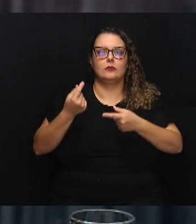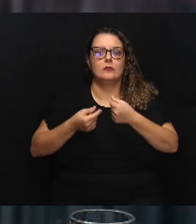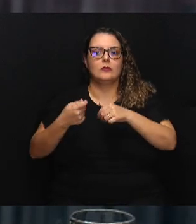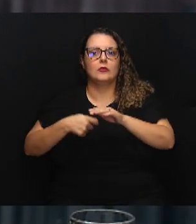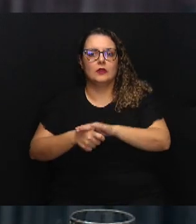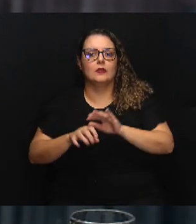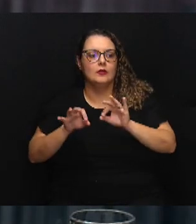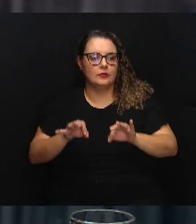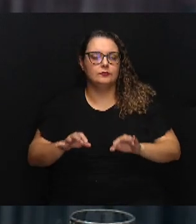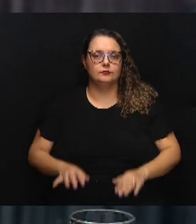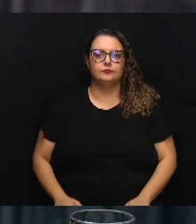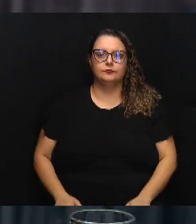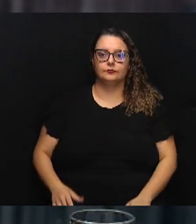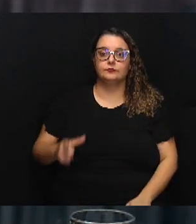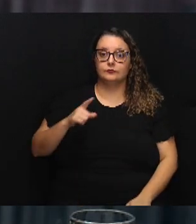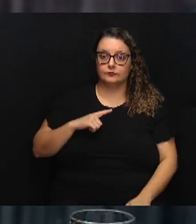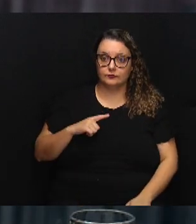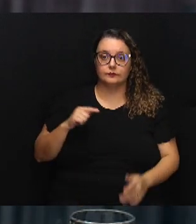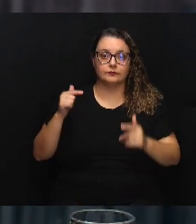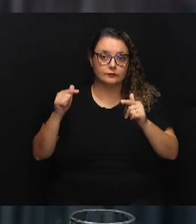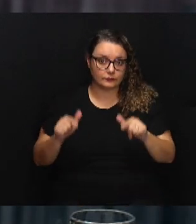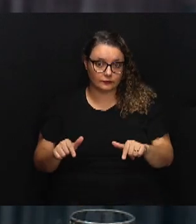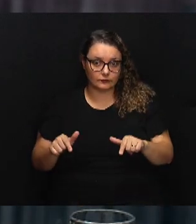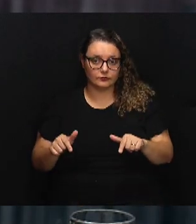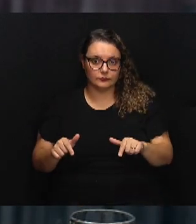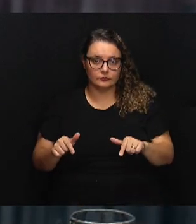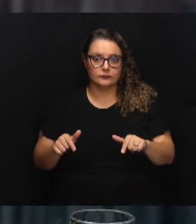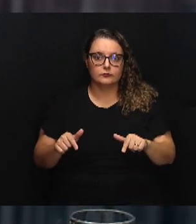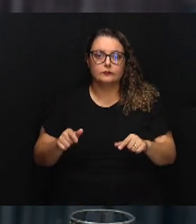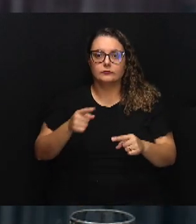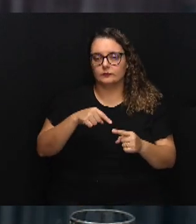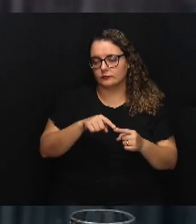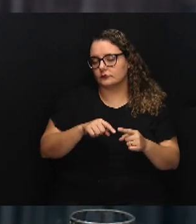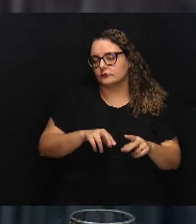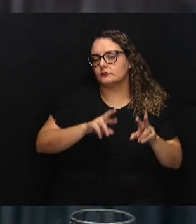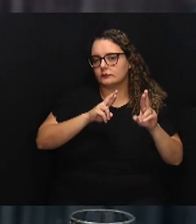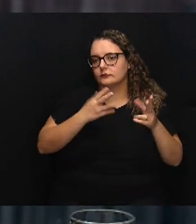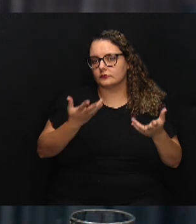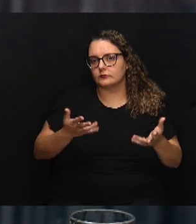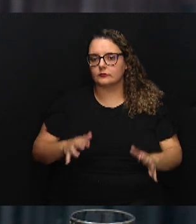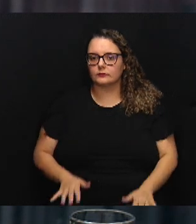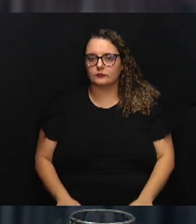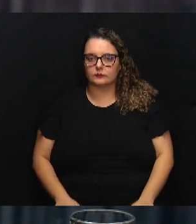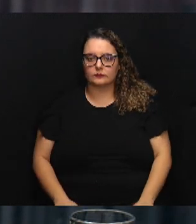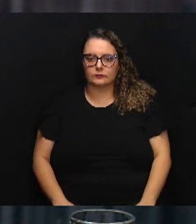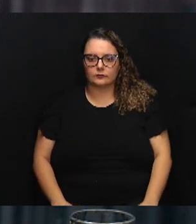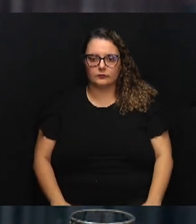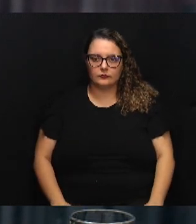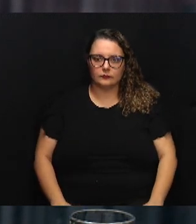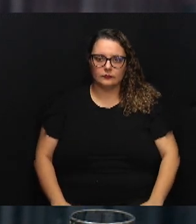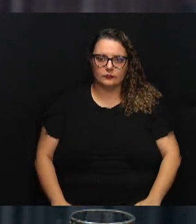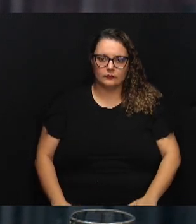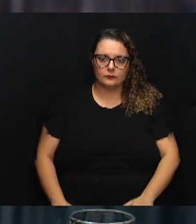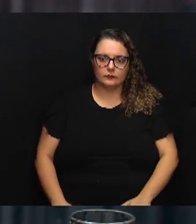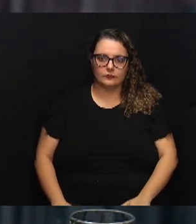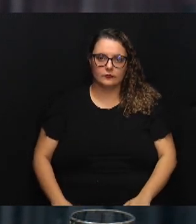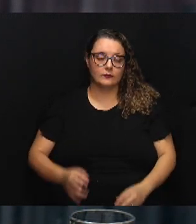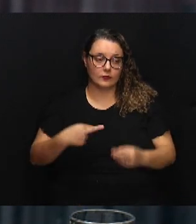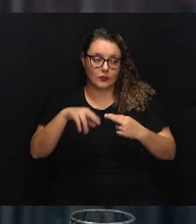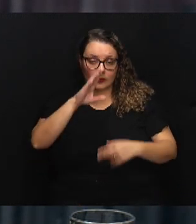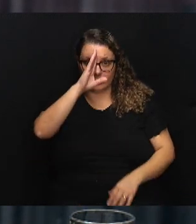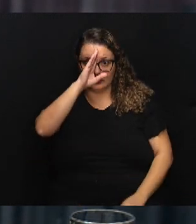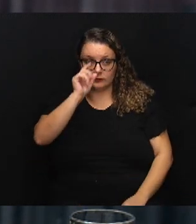tem, justamente para chegar num destino que possa atingir as expectativas dele, né? Mas a questão